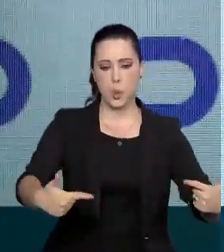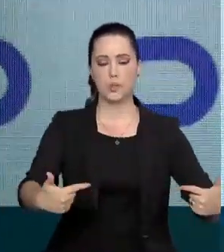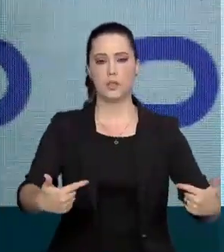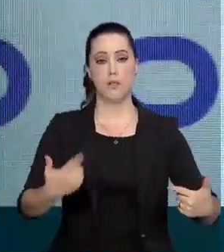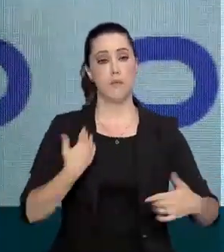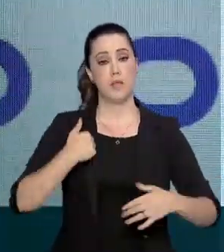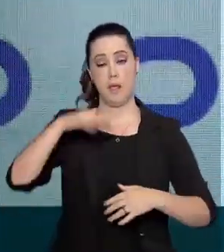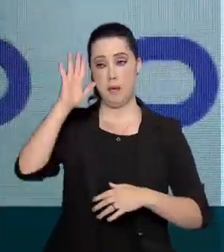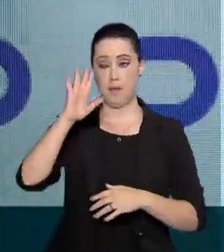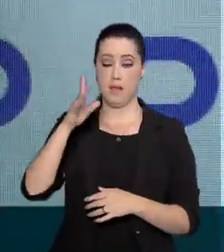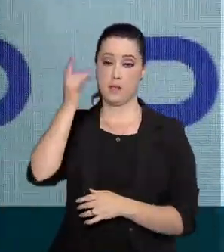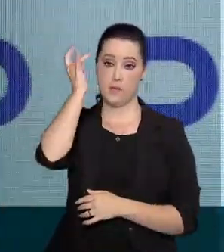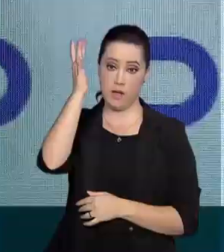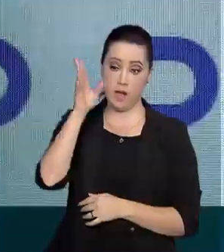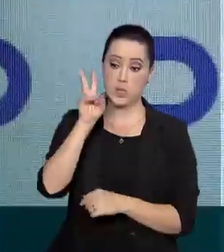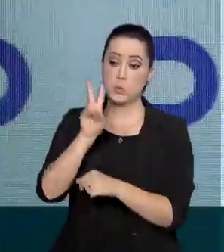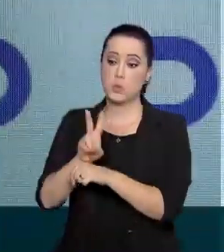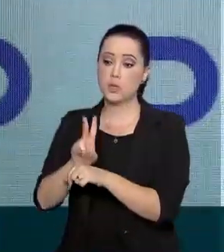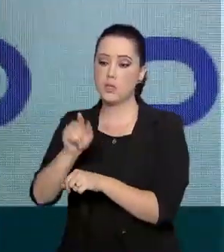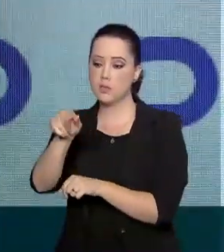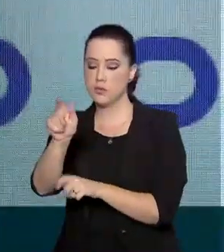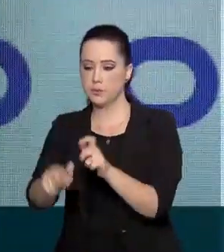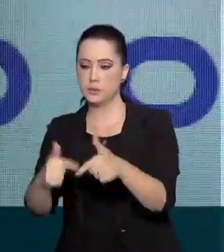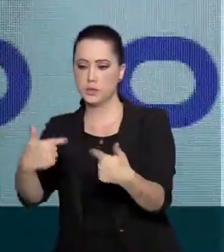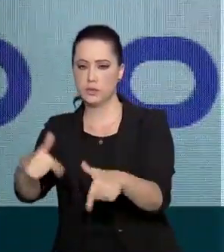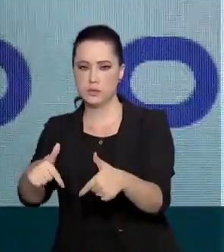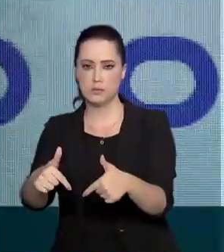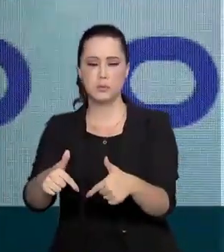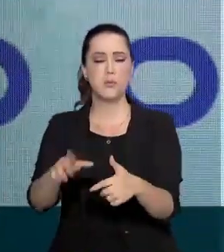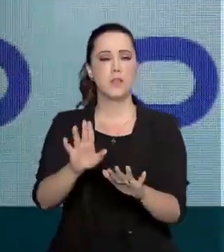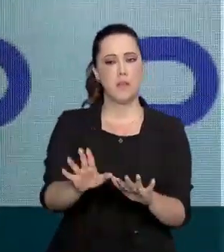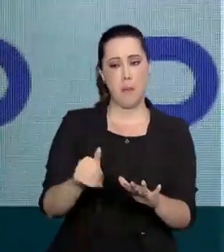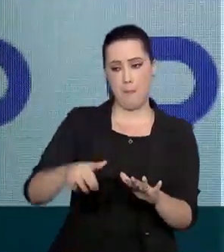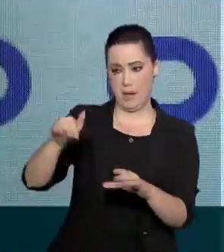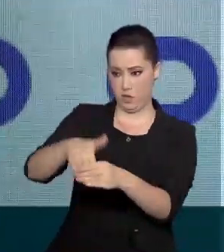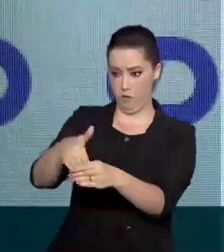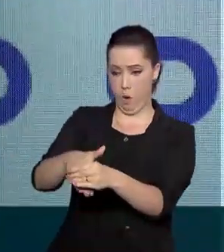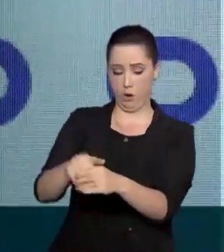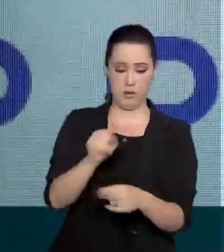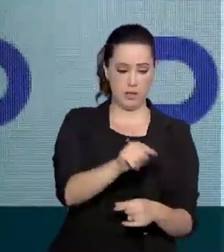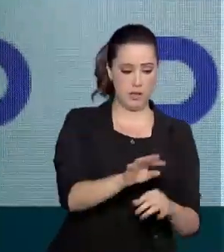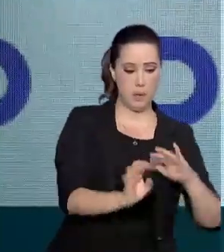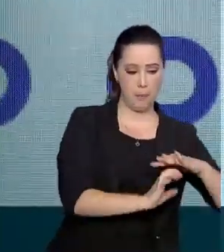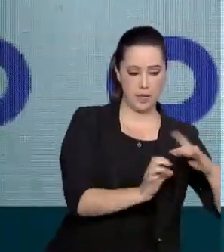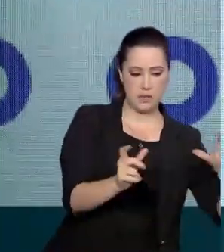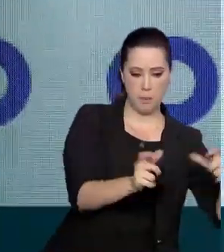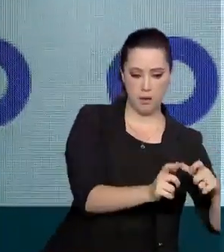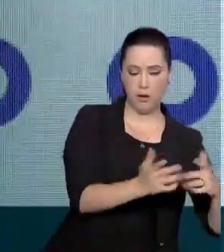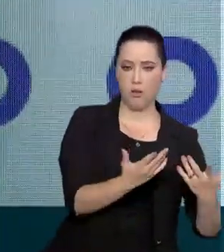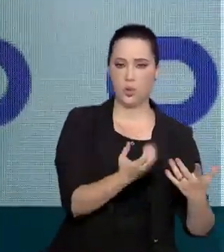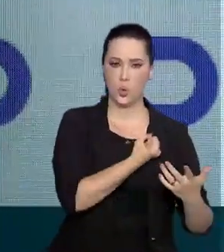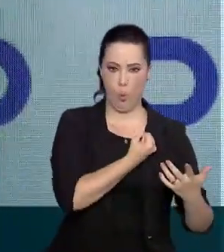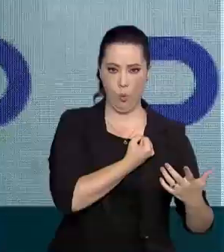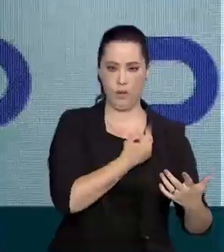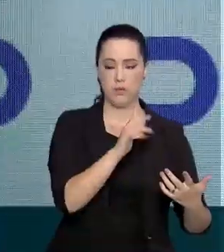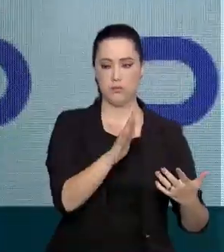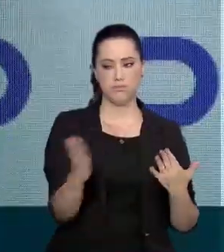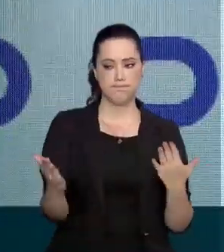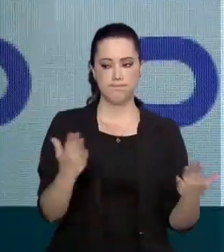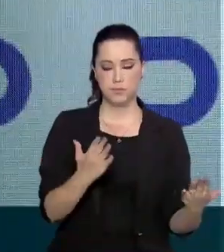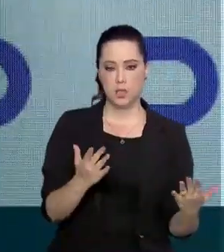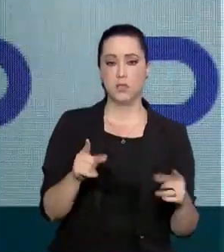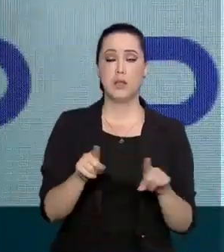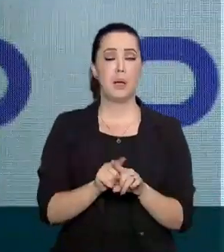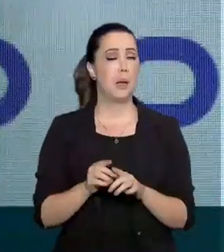votos. Eu defendo empregado, patrão e também os que mais perdem, os que estão